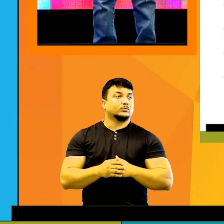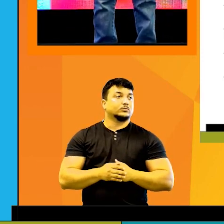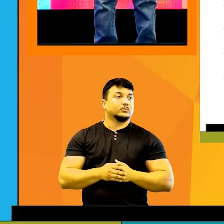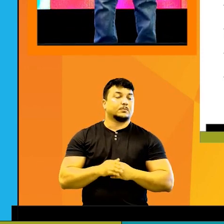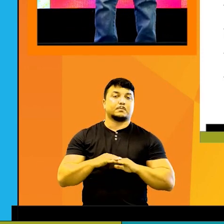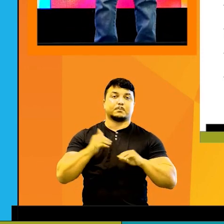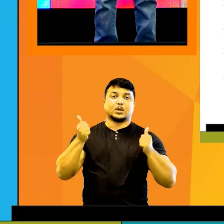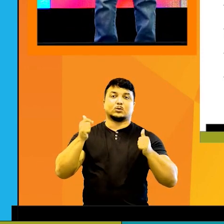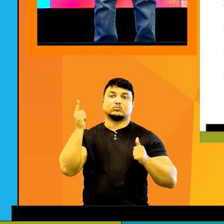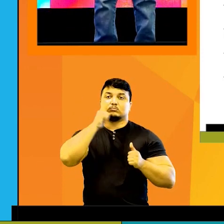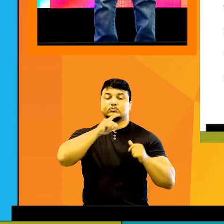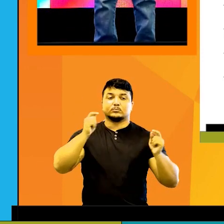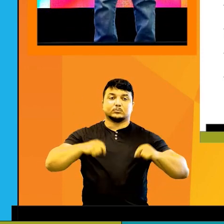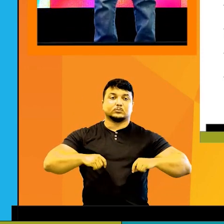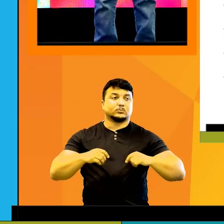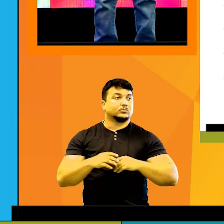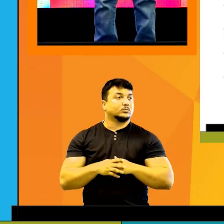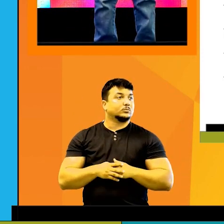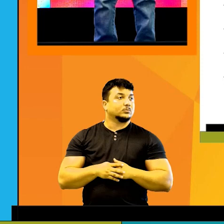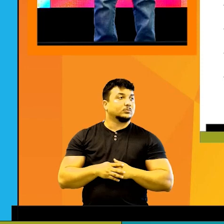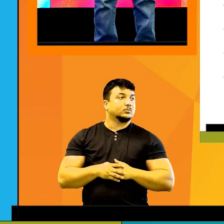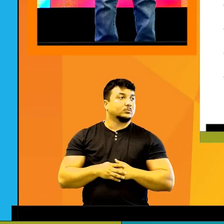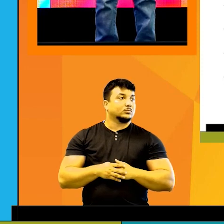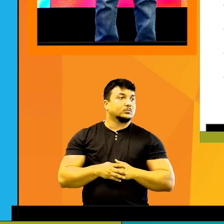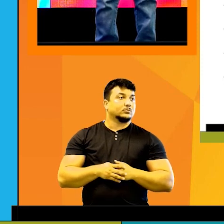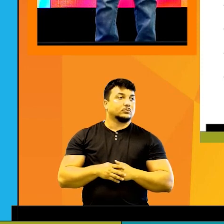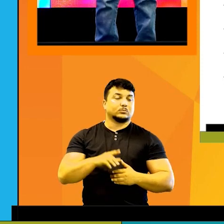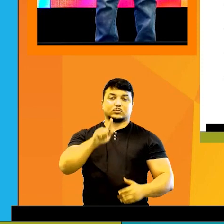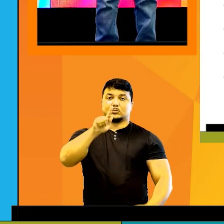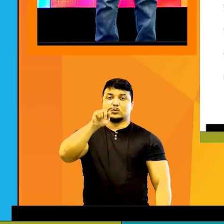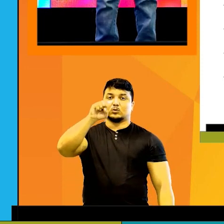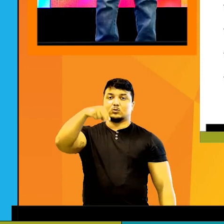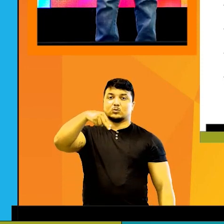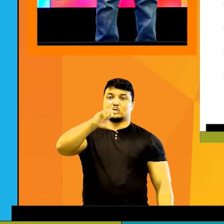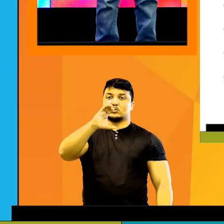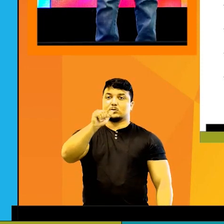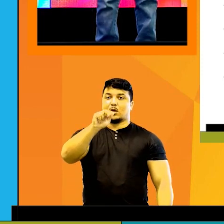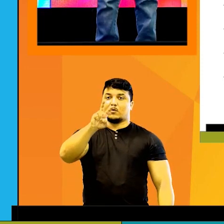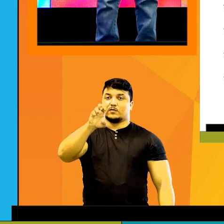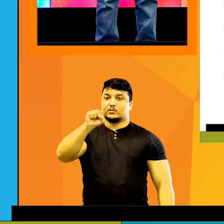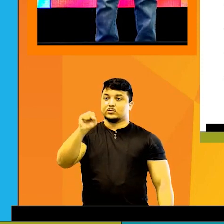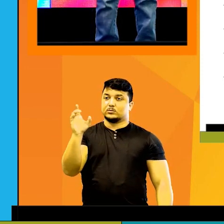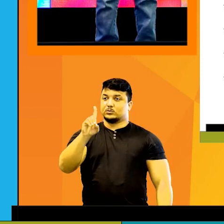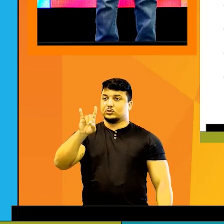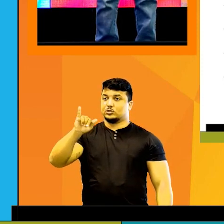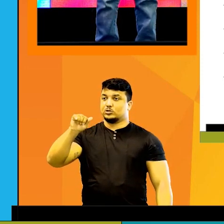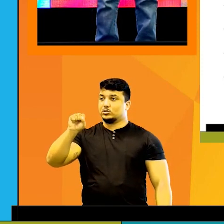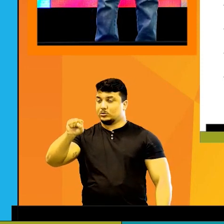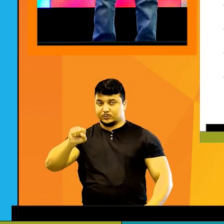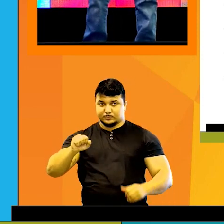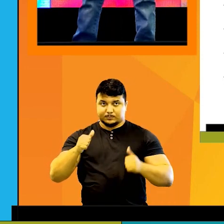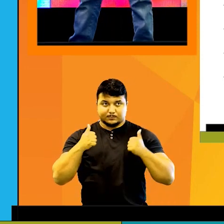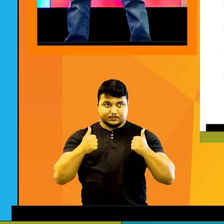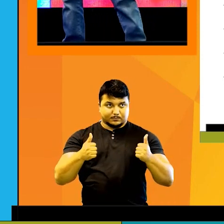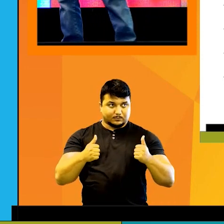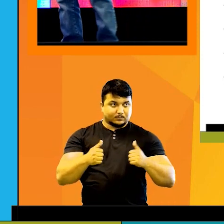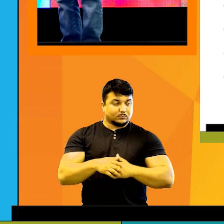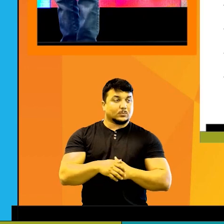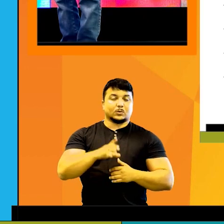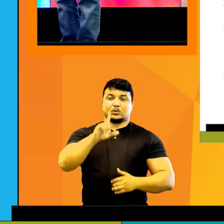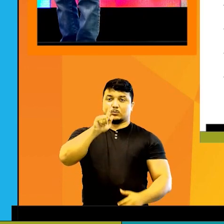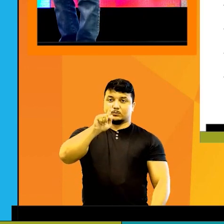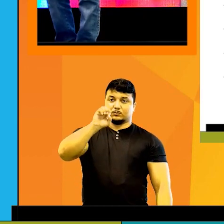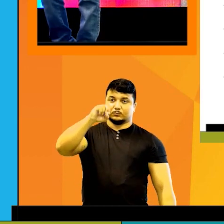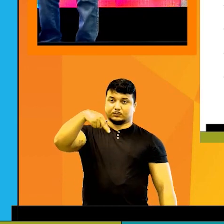melhor poeticamente apresentou o índio? Gonçalves Dias. Não de Magalhães. Quem melhor apresentou